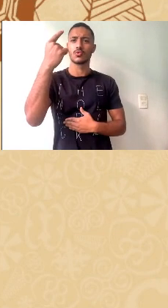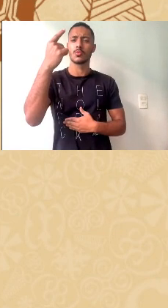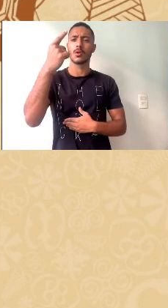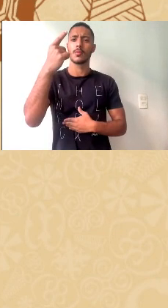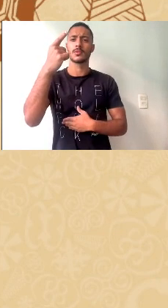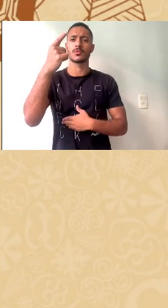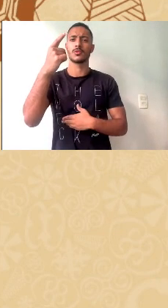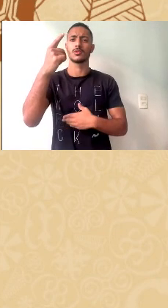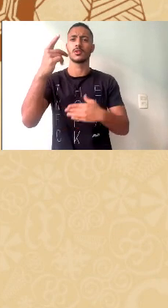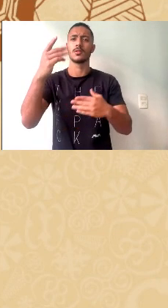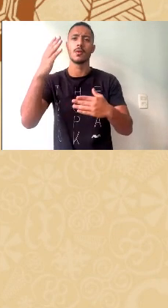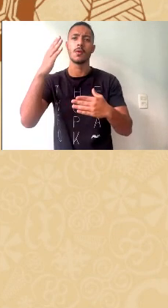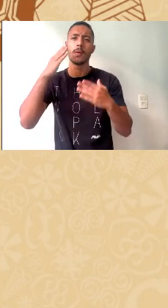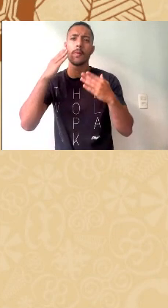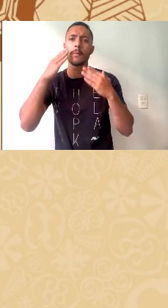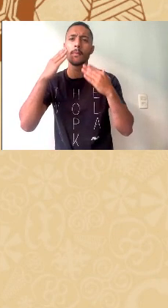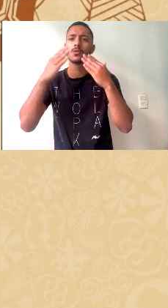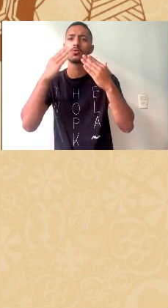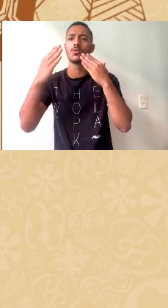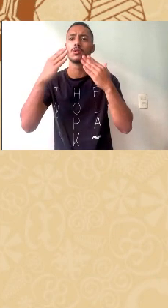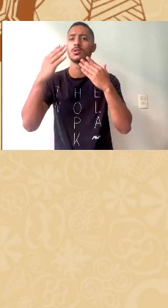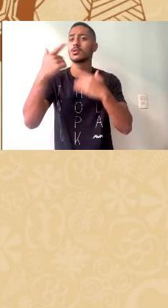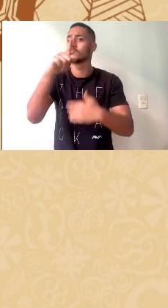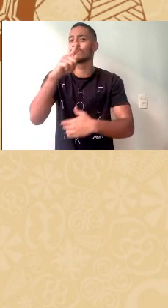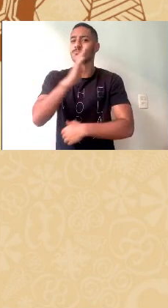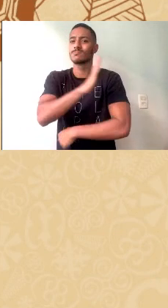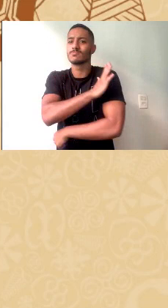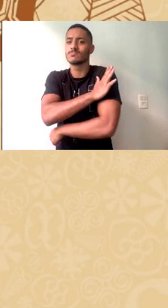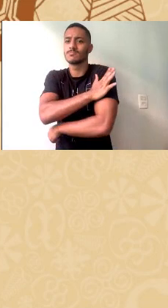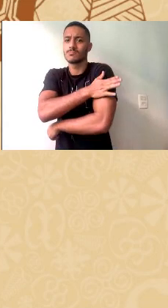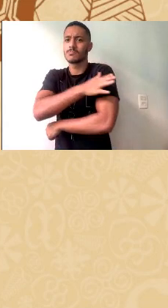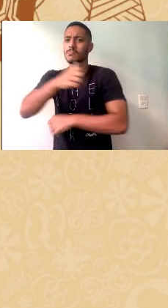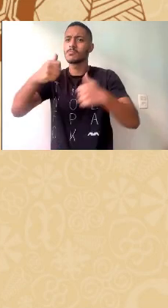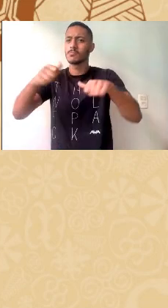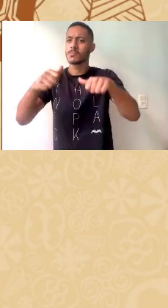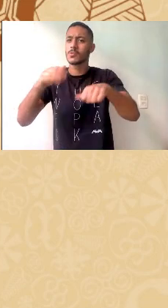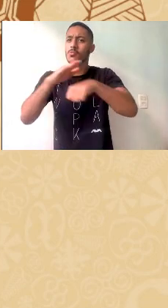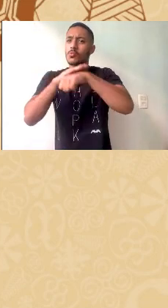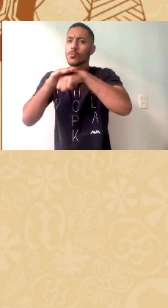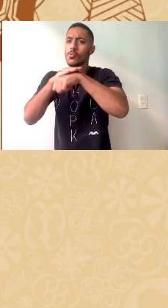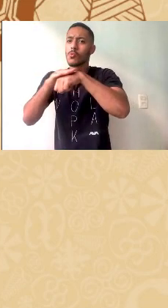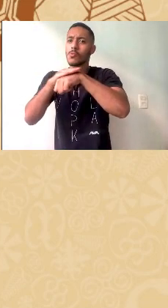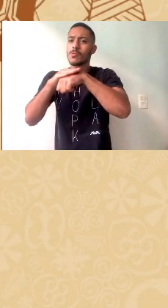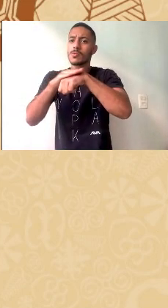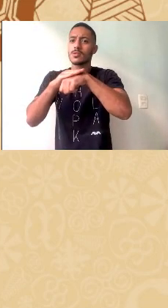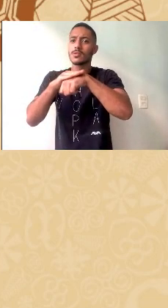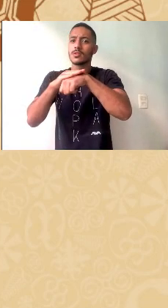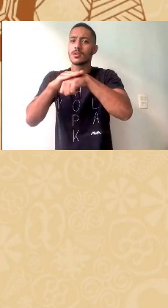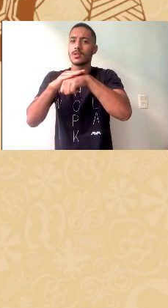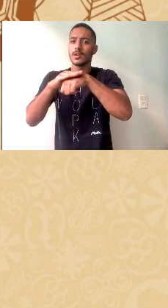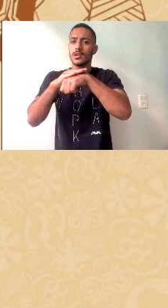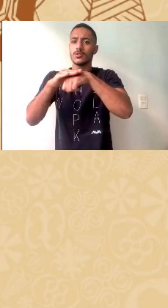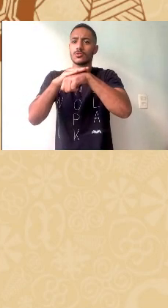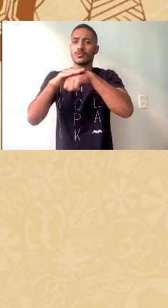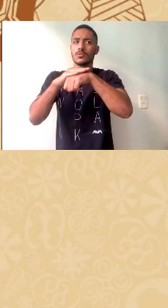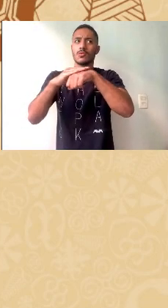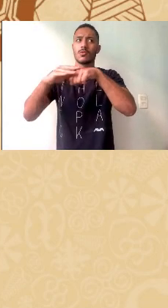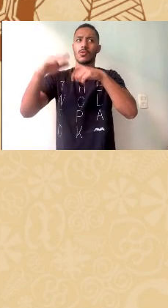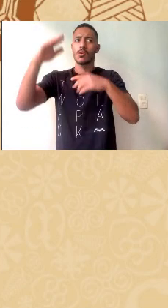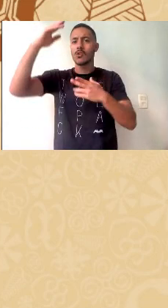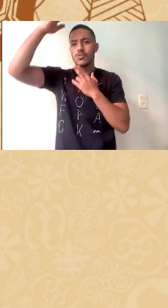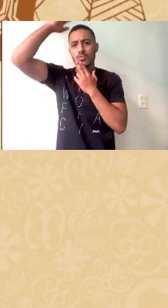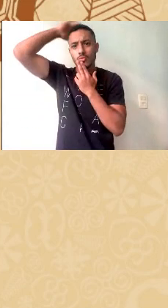antirracista, vamos, também diria que precisaríamos conversar com o movimento indígena. Nós vamos passar um pouquinho por aqui,